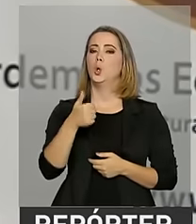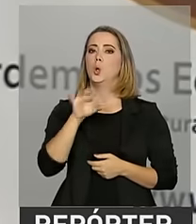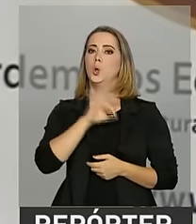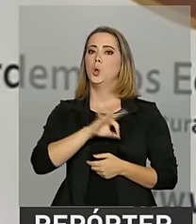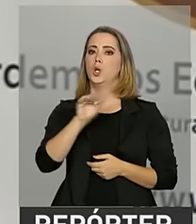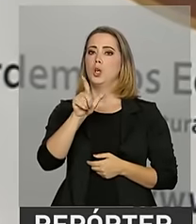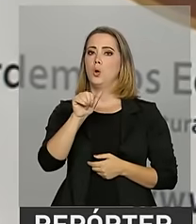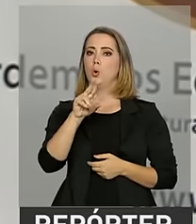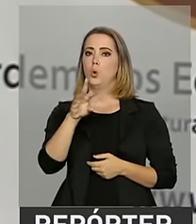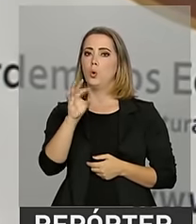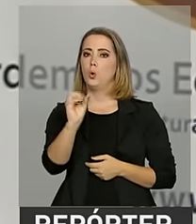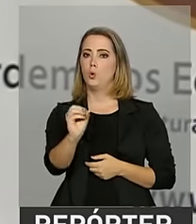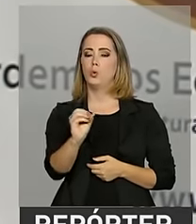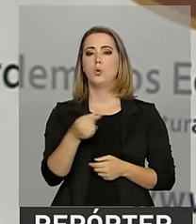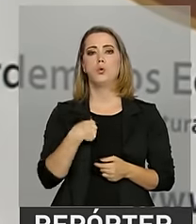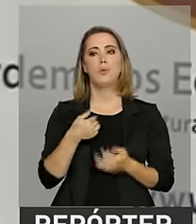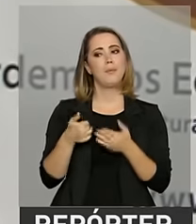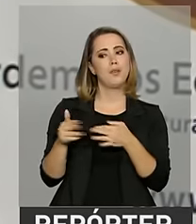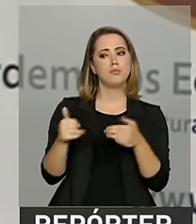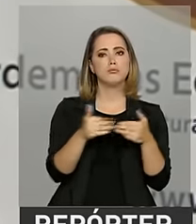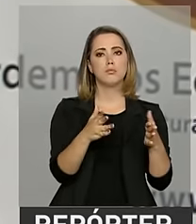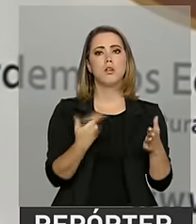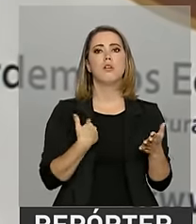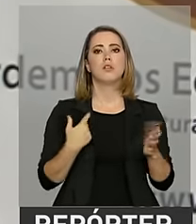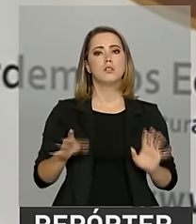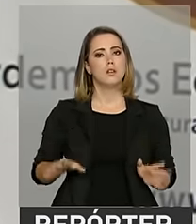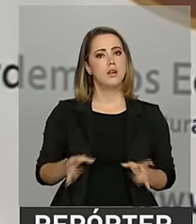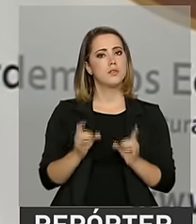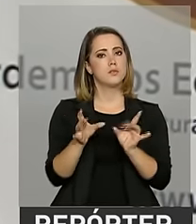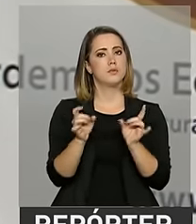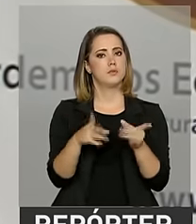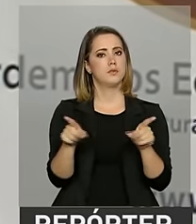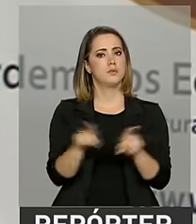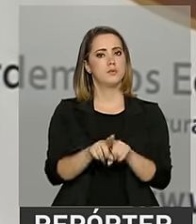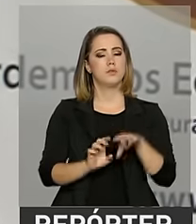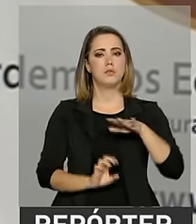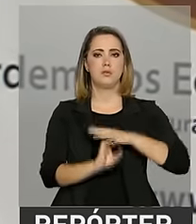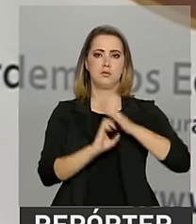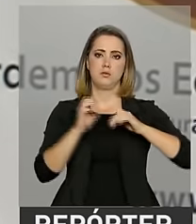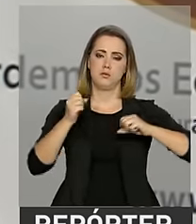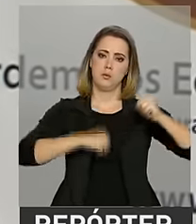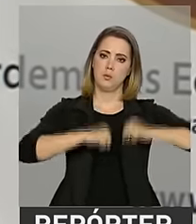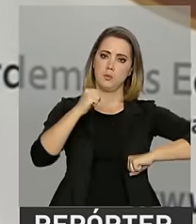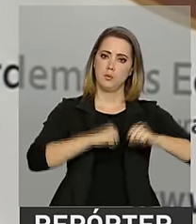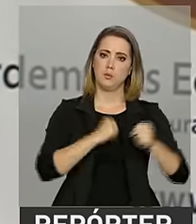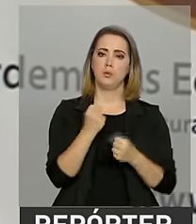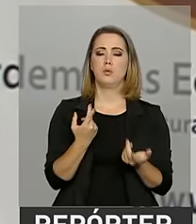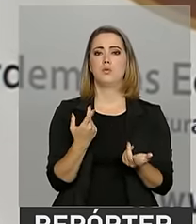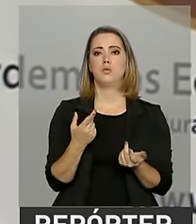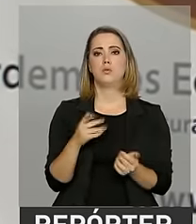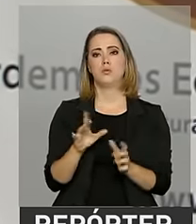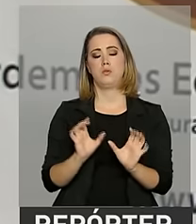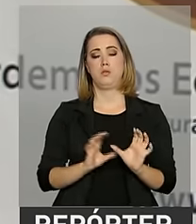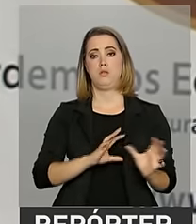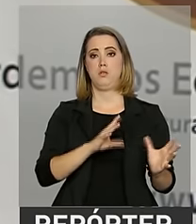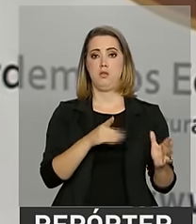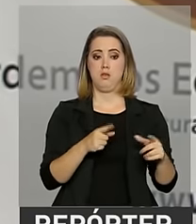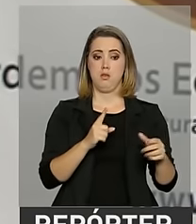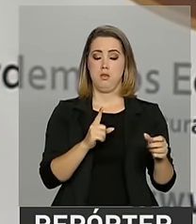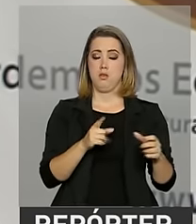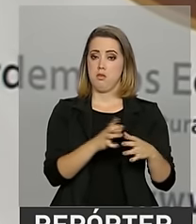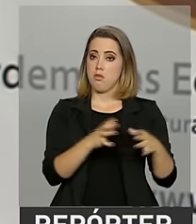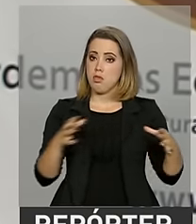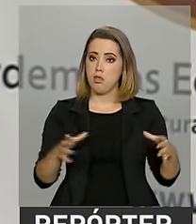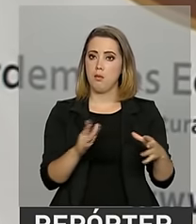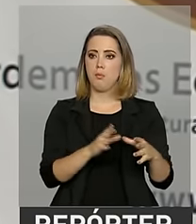em expandir a sua produção e talvez expandir a sua fábrica em tamanho maior para atender uma demanda